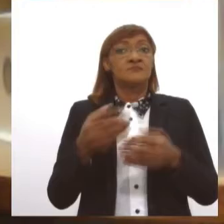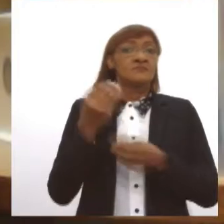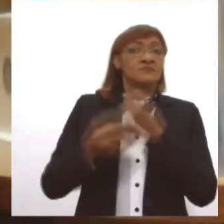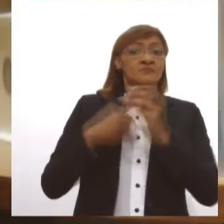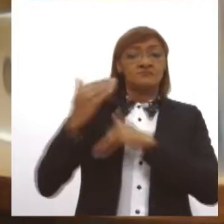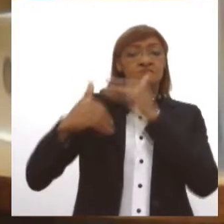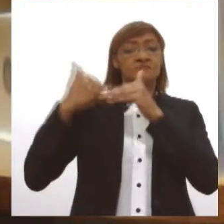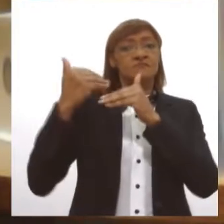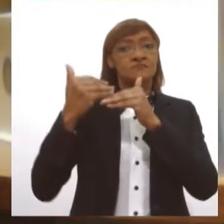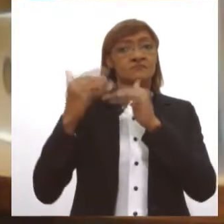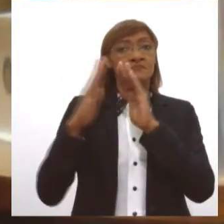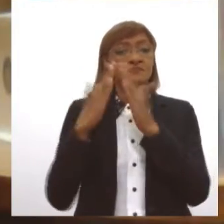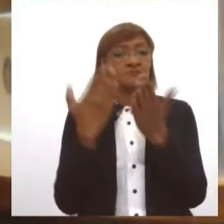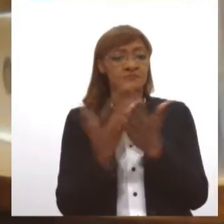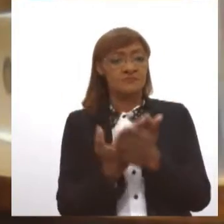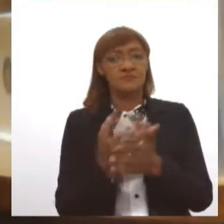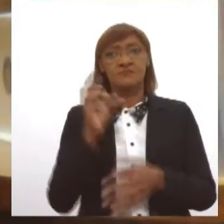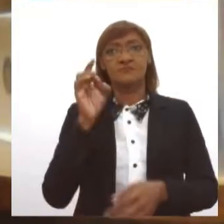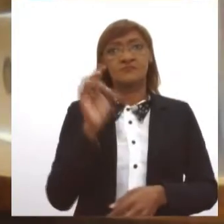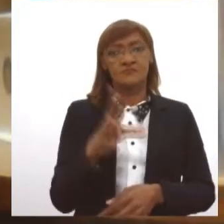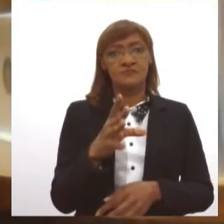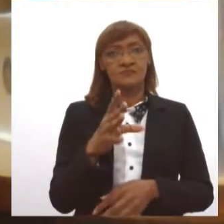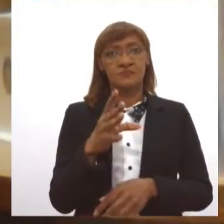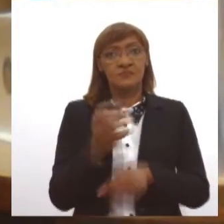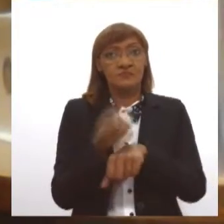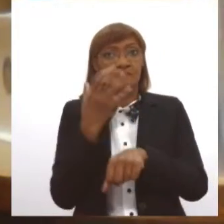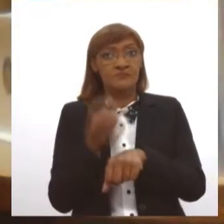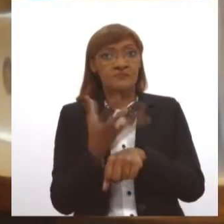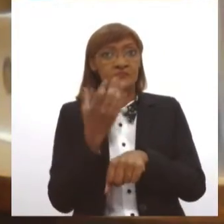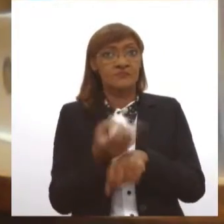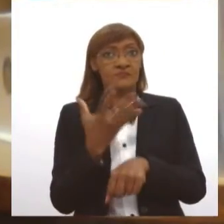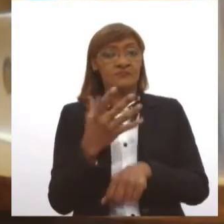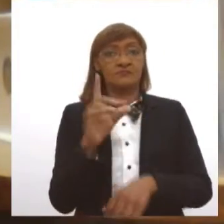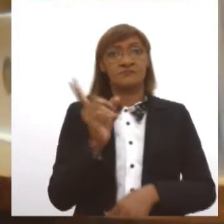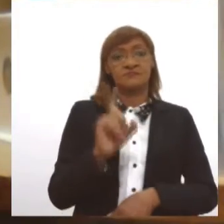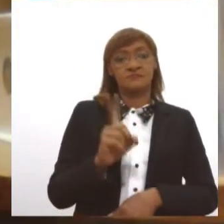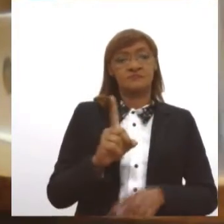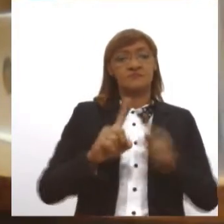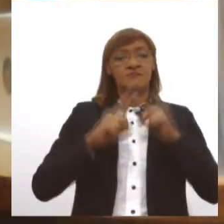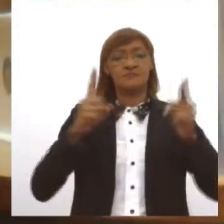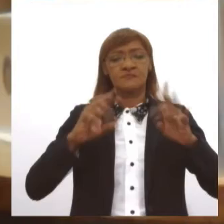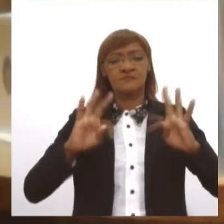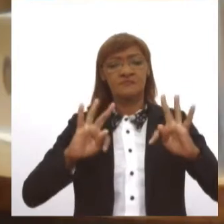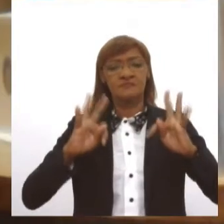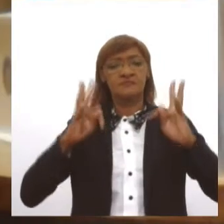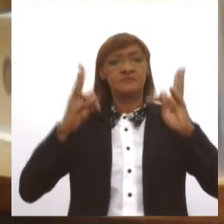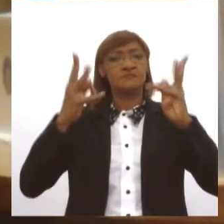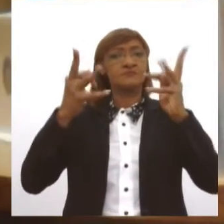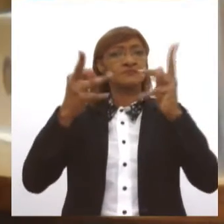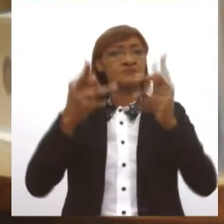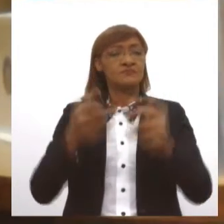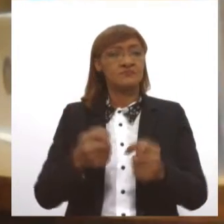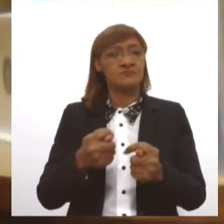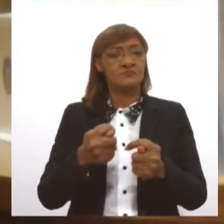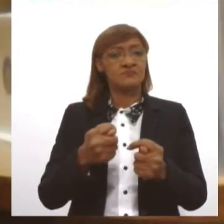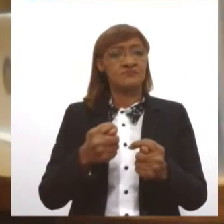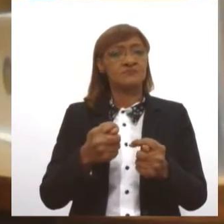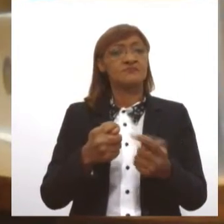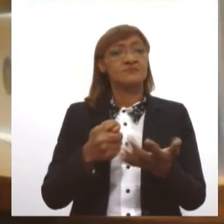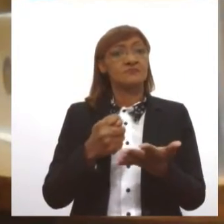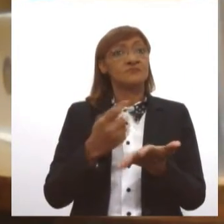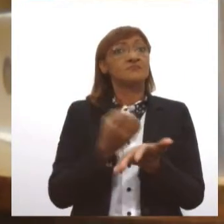dá apenas na aprendizagem cognitiva, mas remete a todo um desenvolvimento da criança, a área